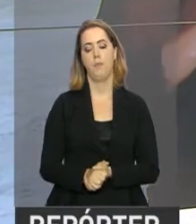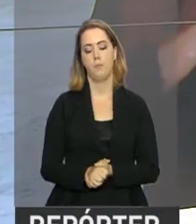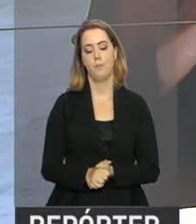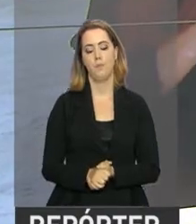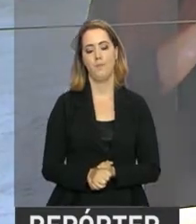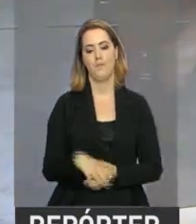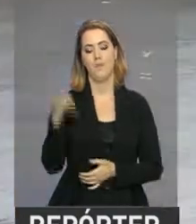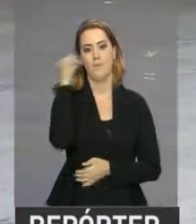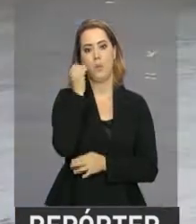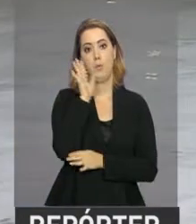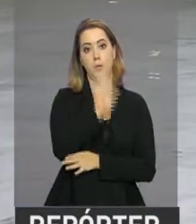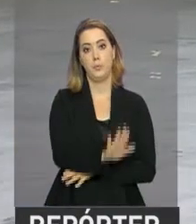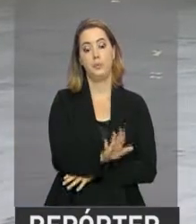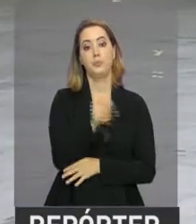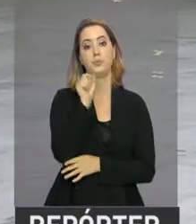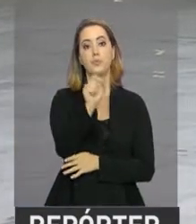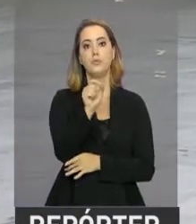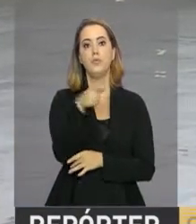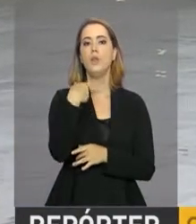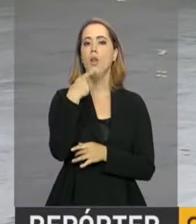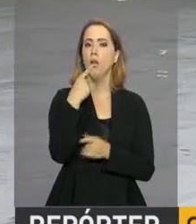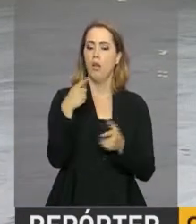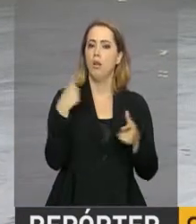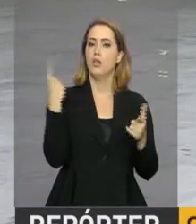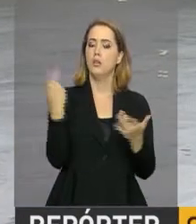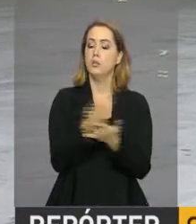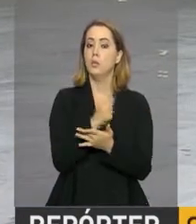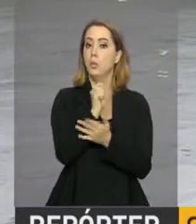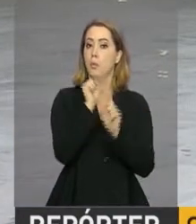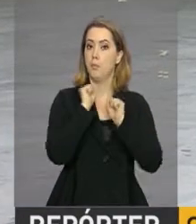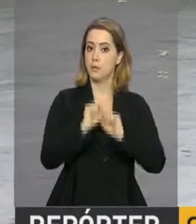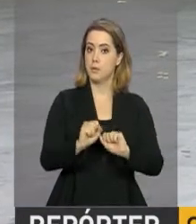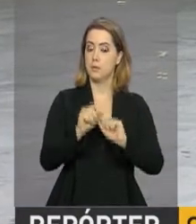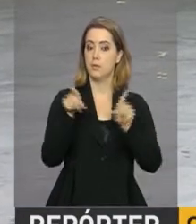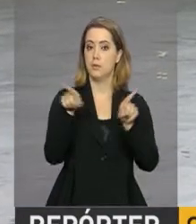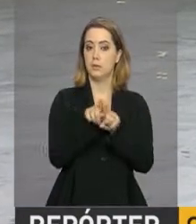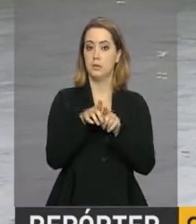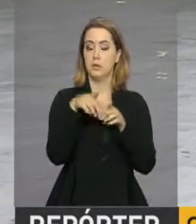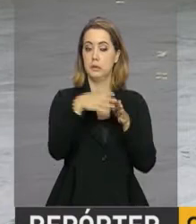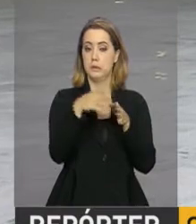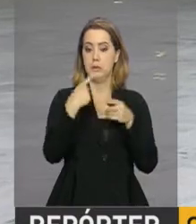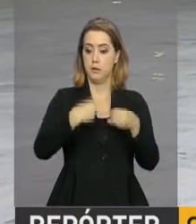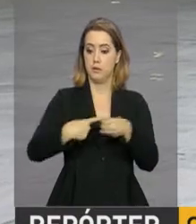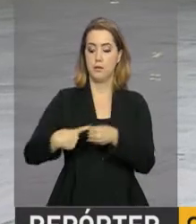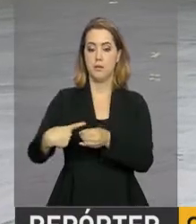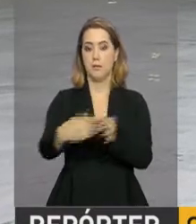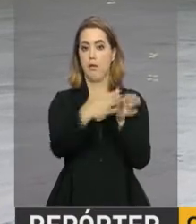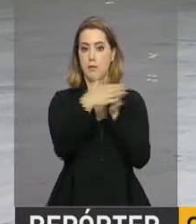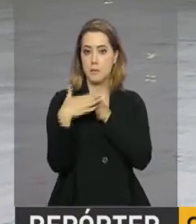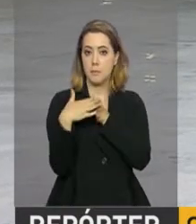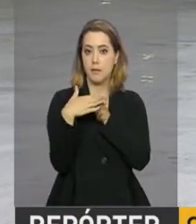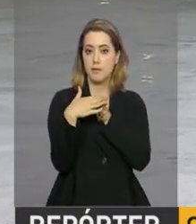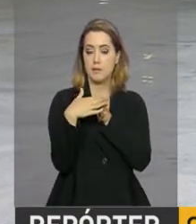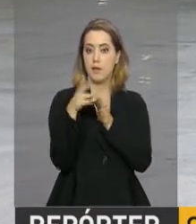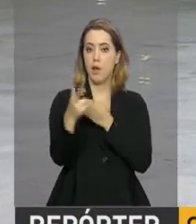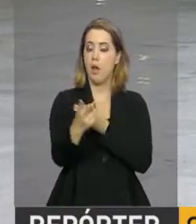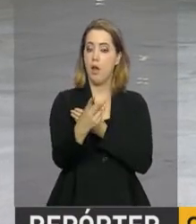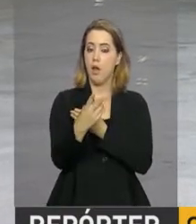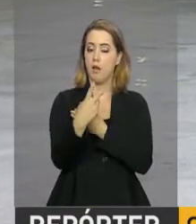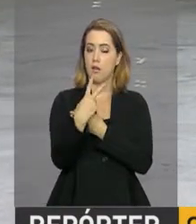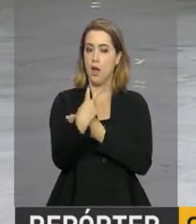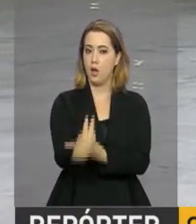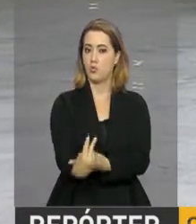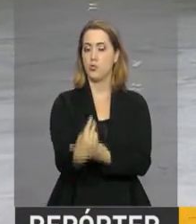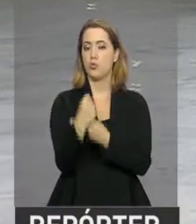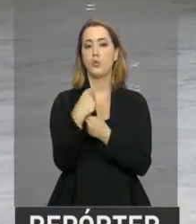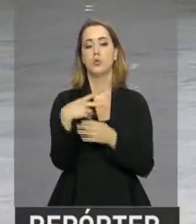olá zé luís boa tarde essa medida vai permitir que as cidades solicitem o apoio do governo federal para ações emergenciais de enfrentamento